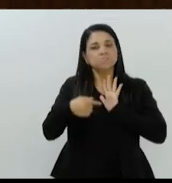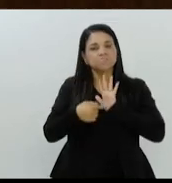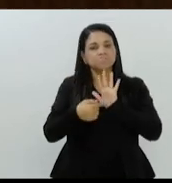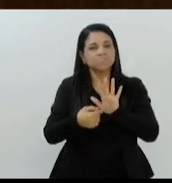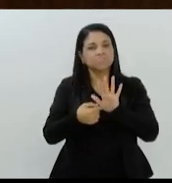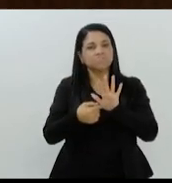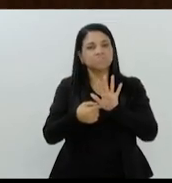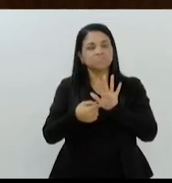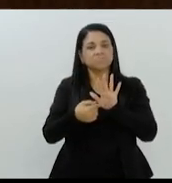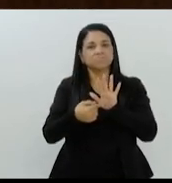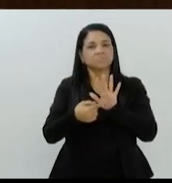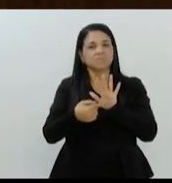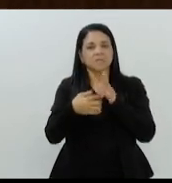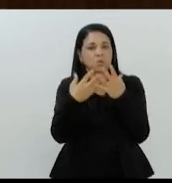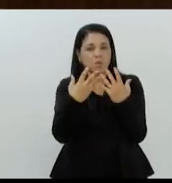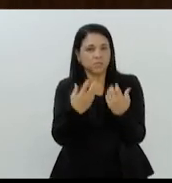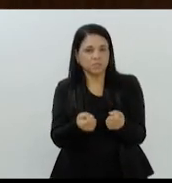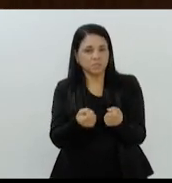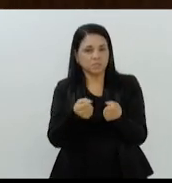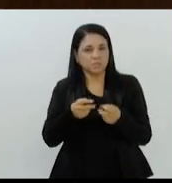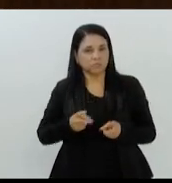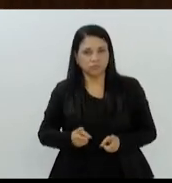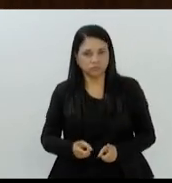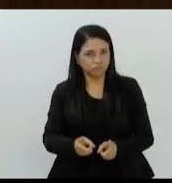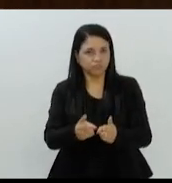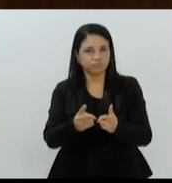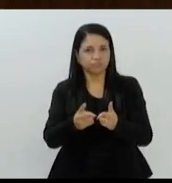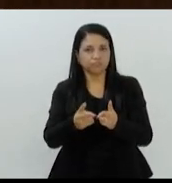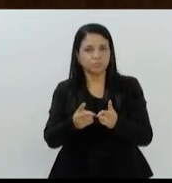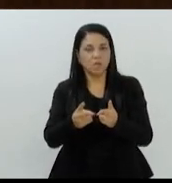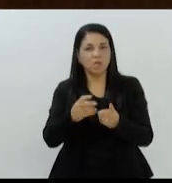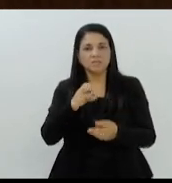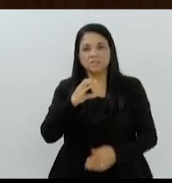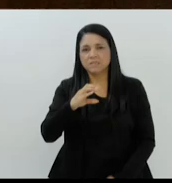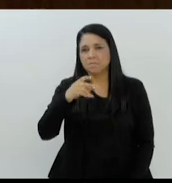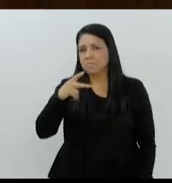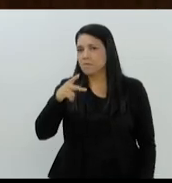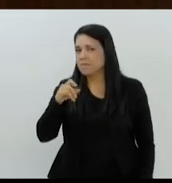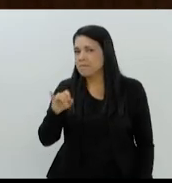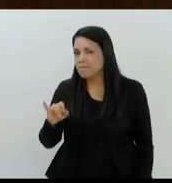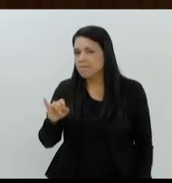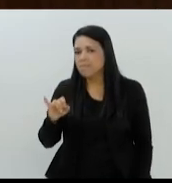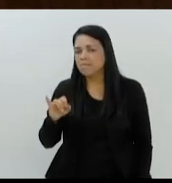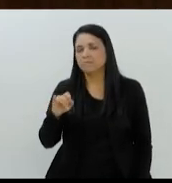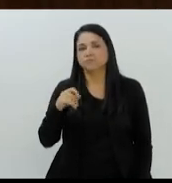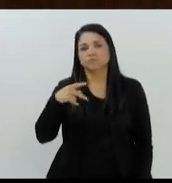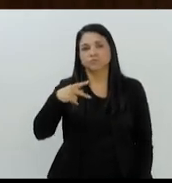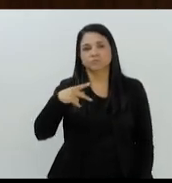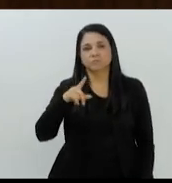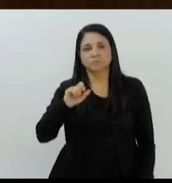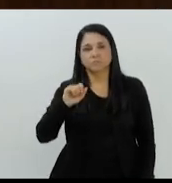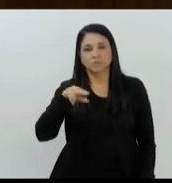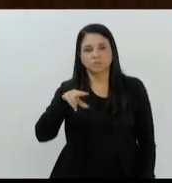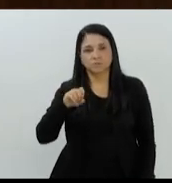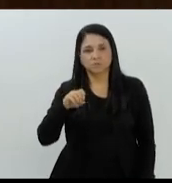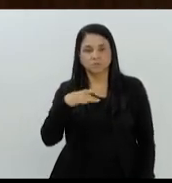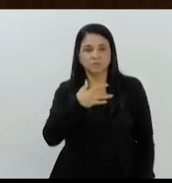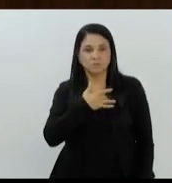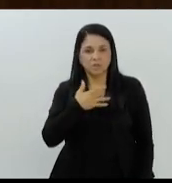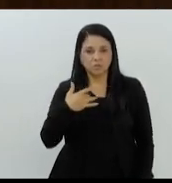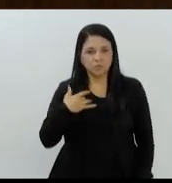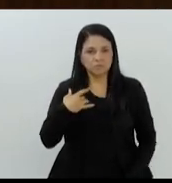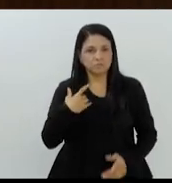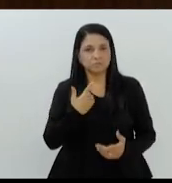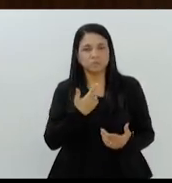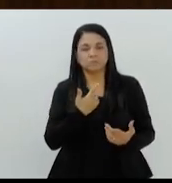não continuidade da CPI, dos planos de, sobre os planos de saúde que não